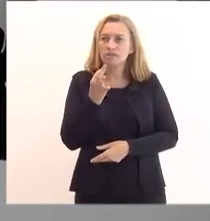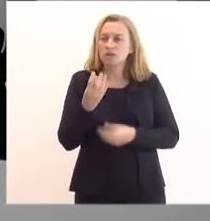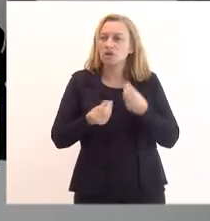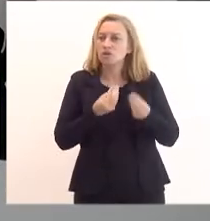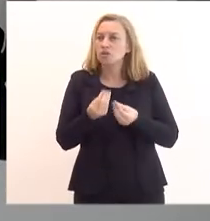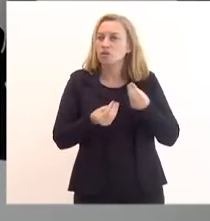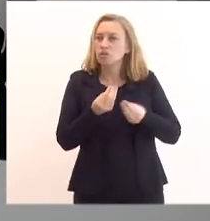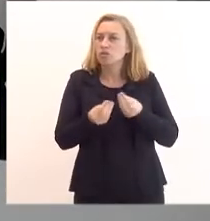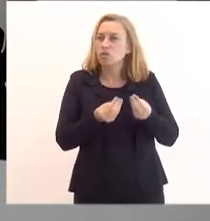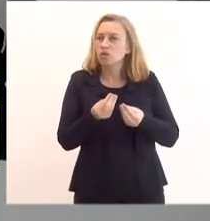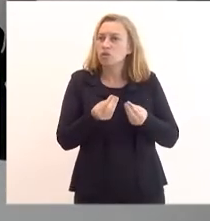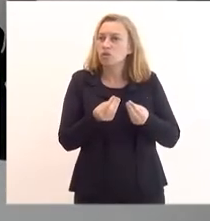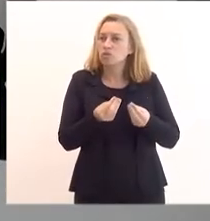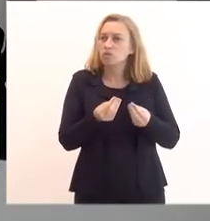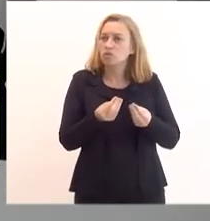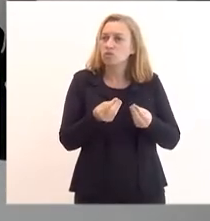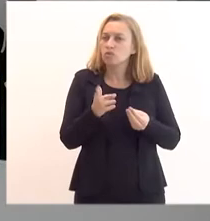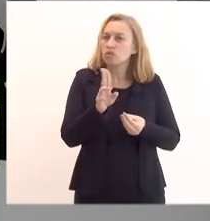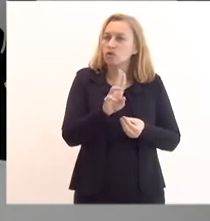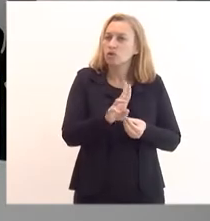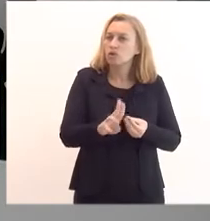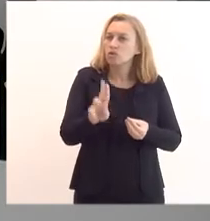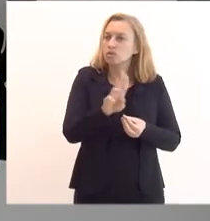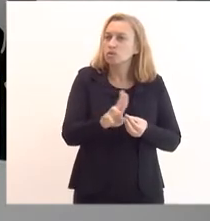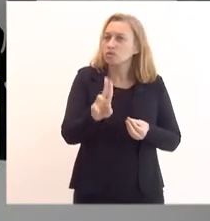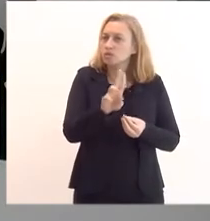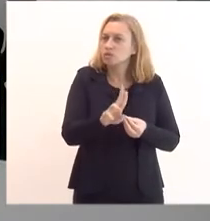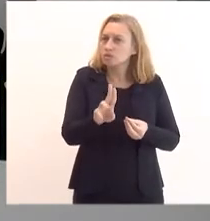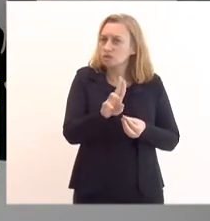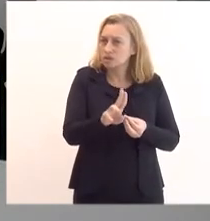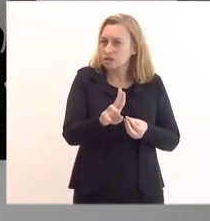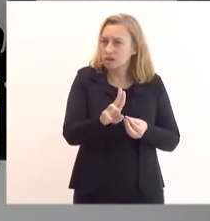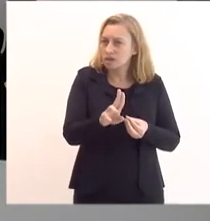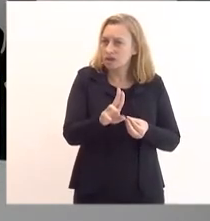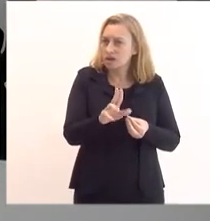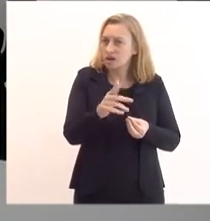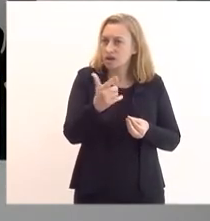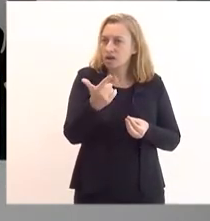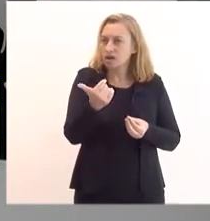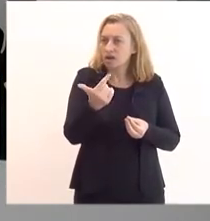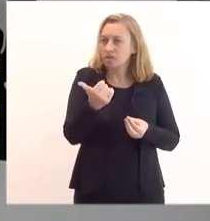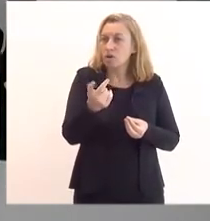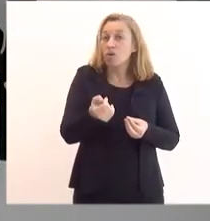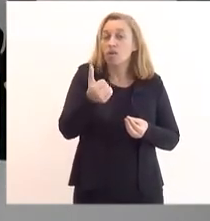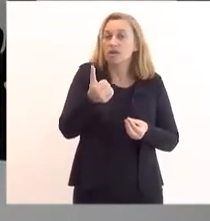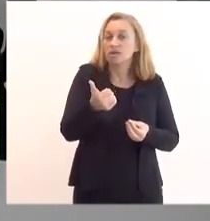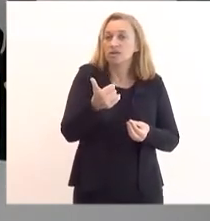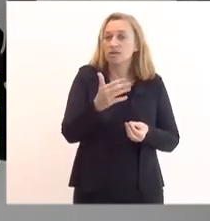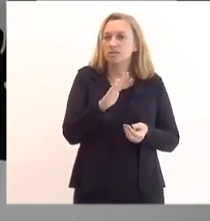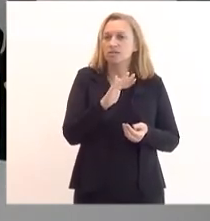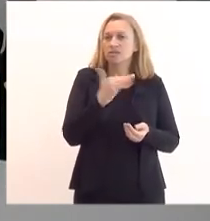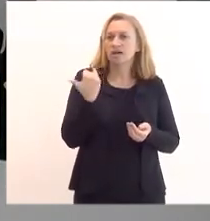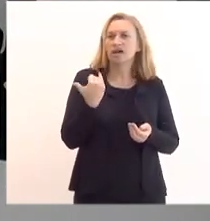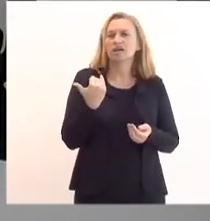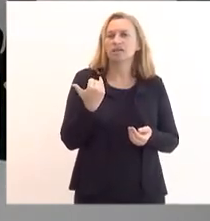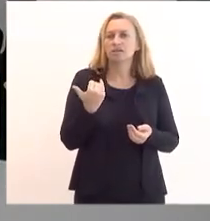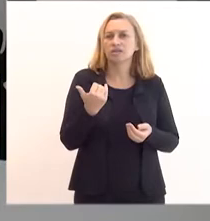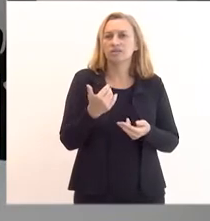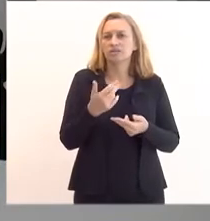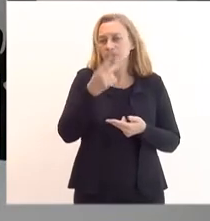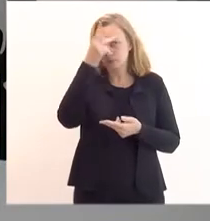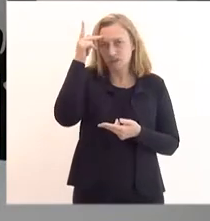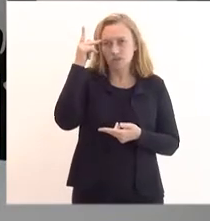arma devidamente, sem munição e travada, e quase mata duas pessoas no aeroporto. Então, eu acho que isso tem que ser com muito